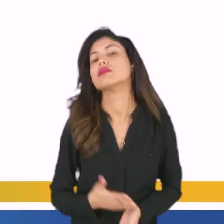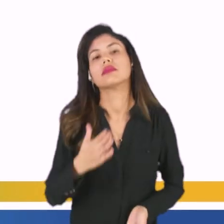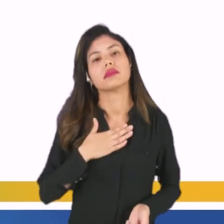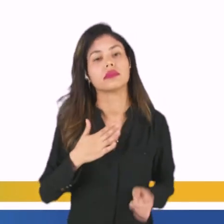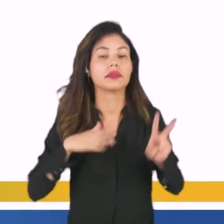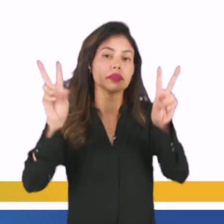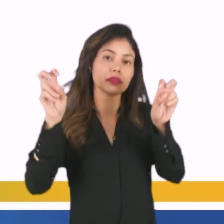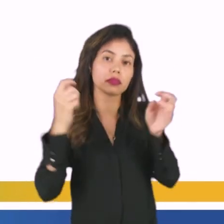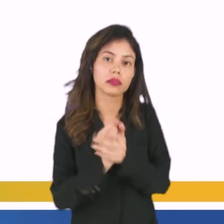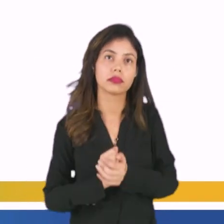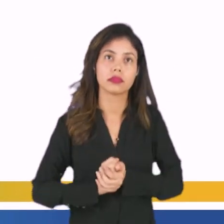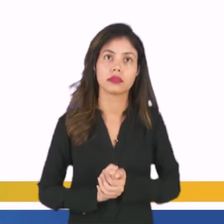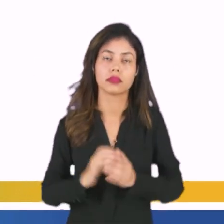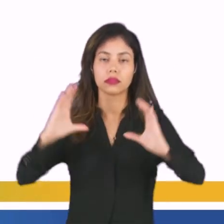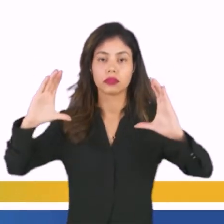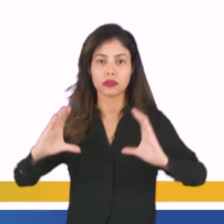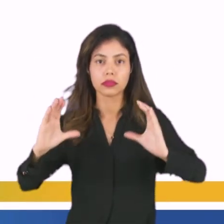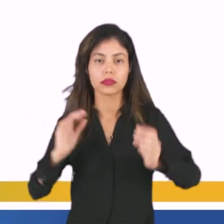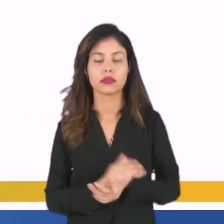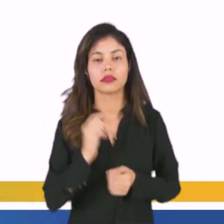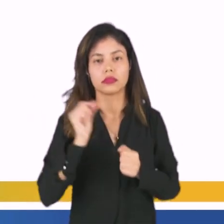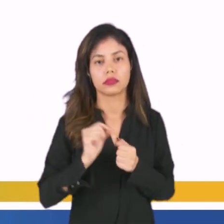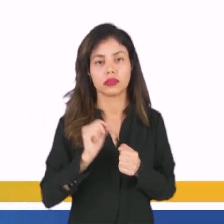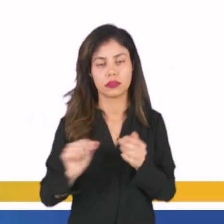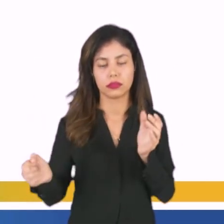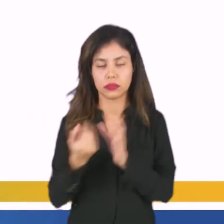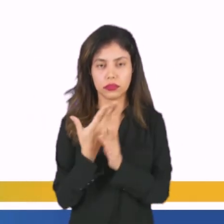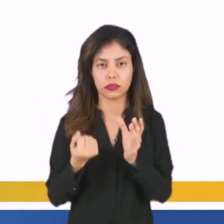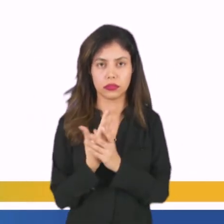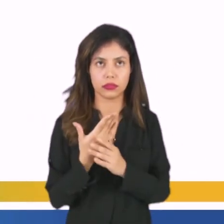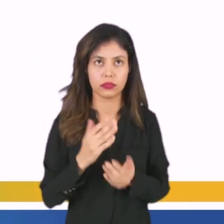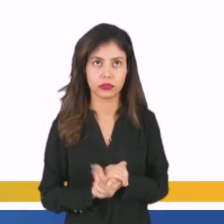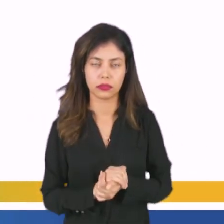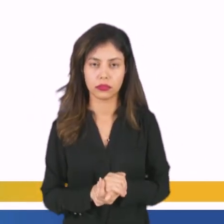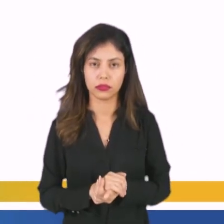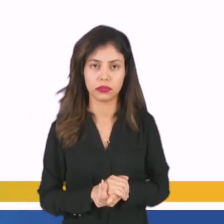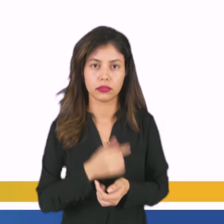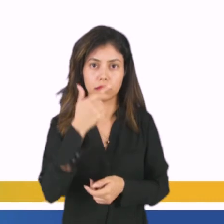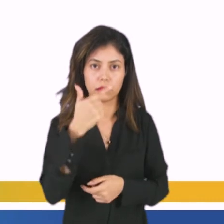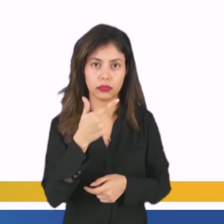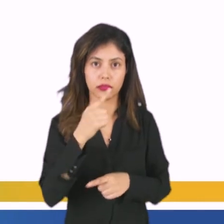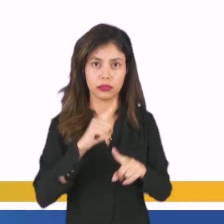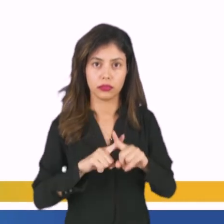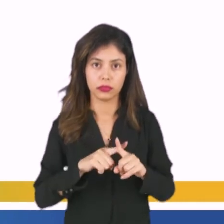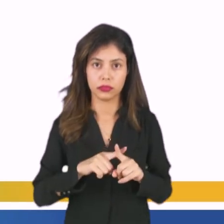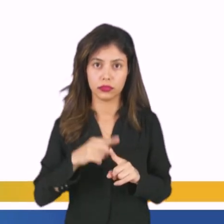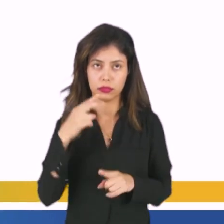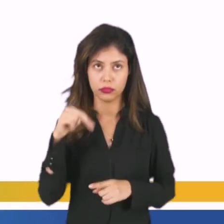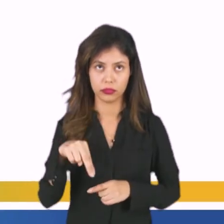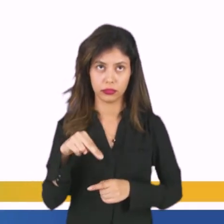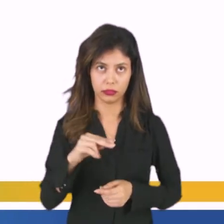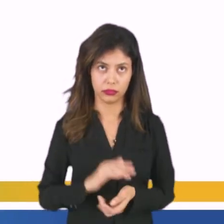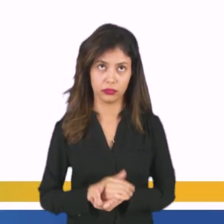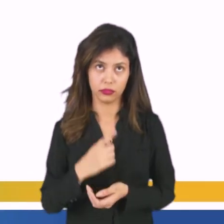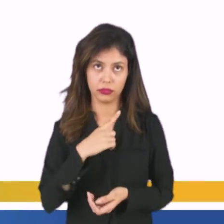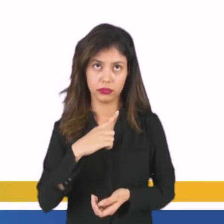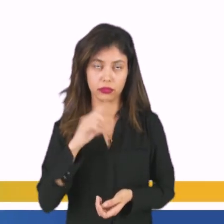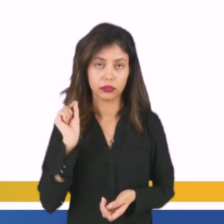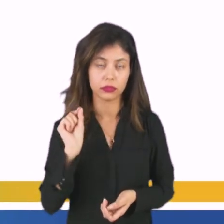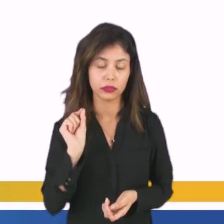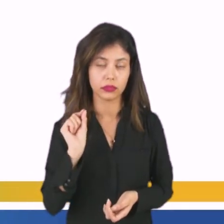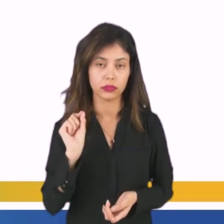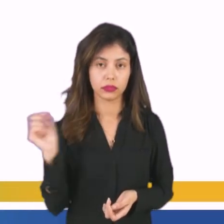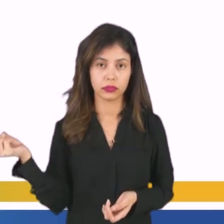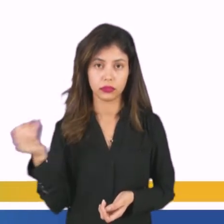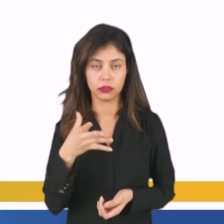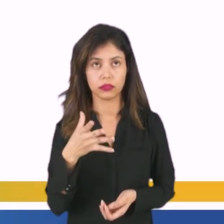os meus termos que estavam entre parênteses, eu fiz o produto com esse binômio, 2 vezes o binômio, e nós